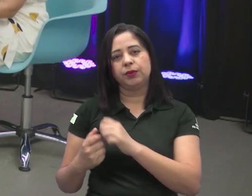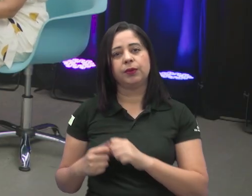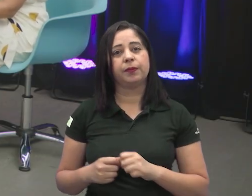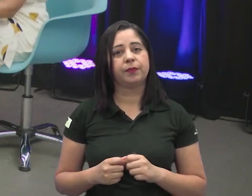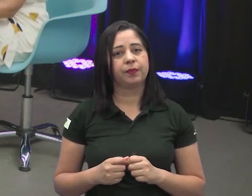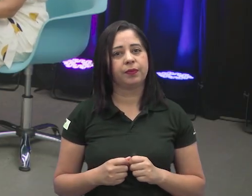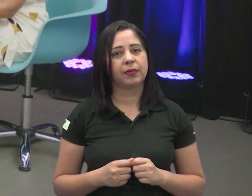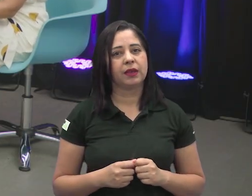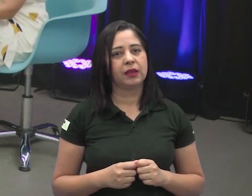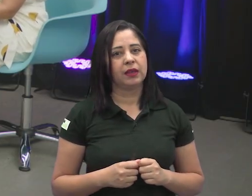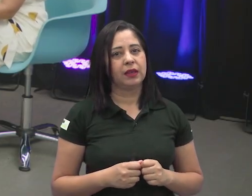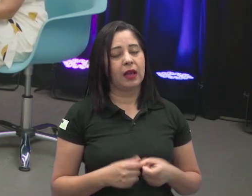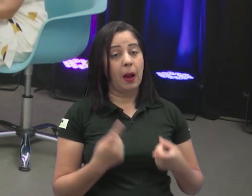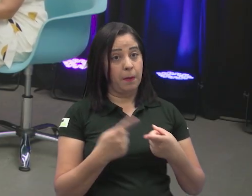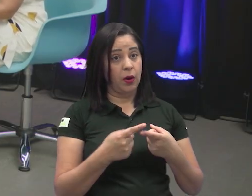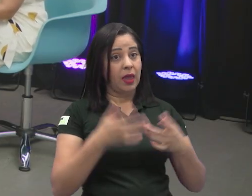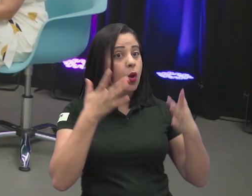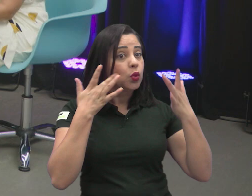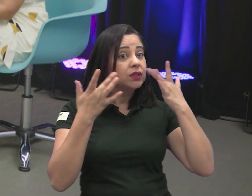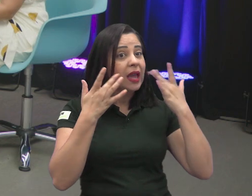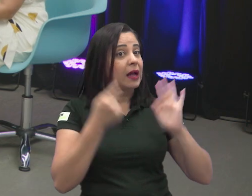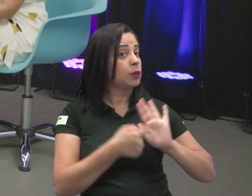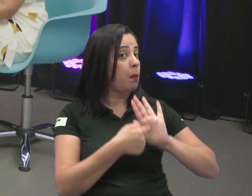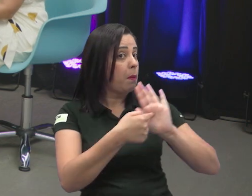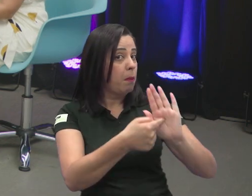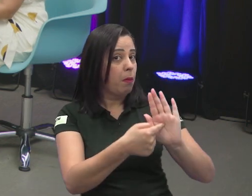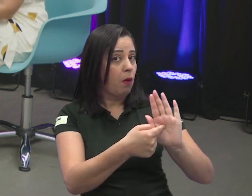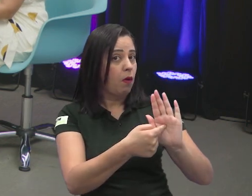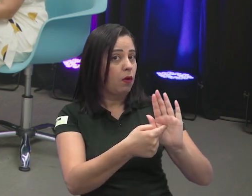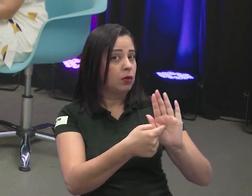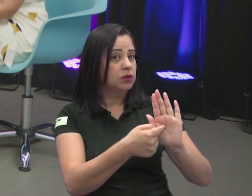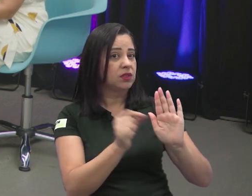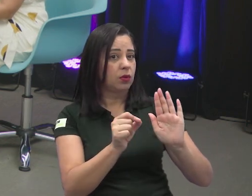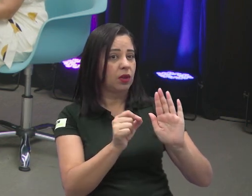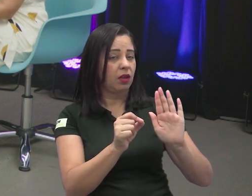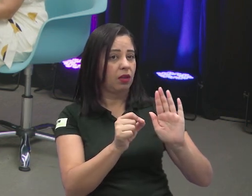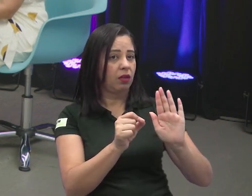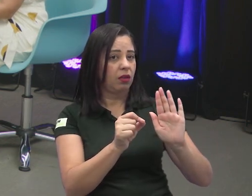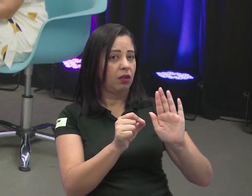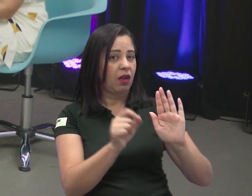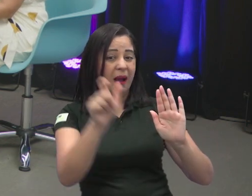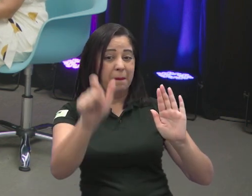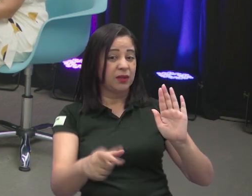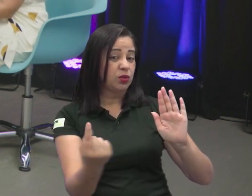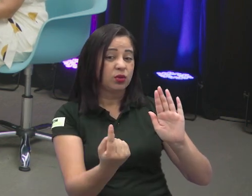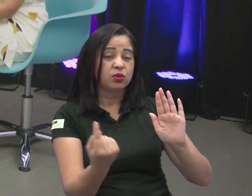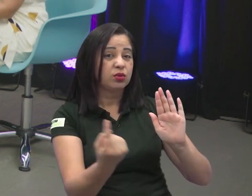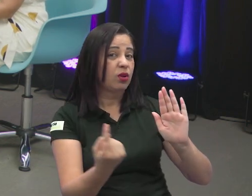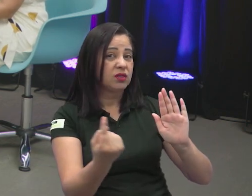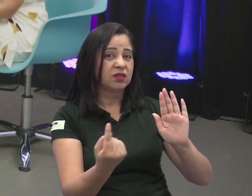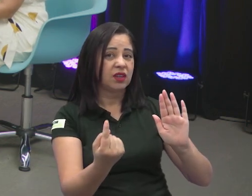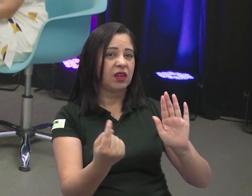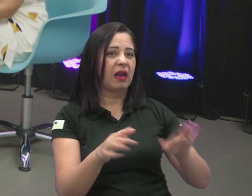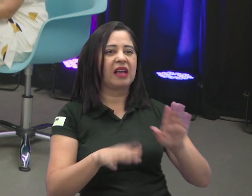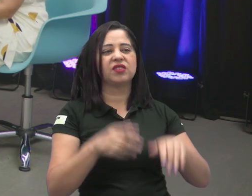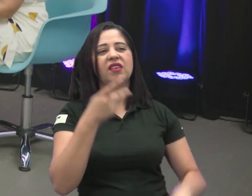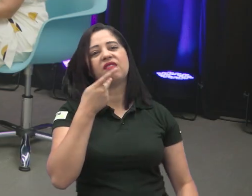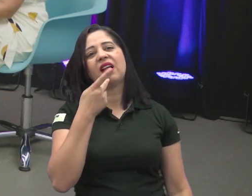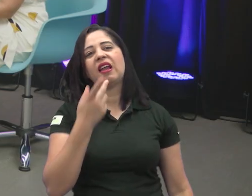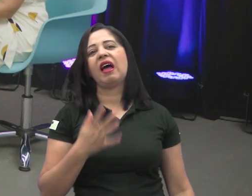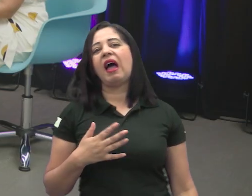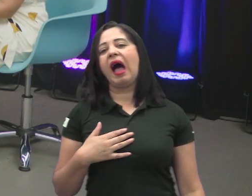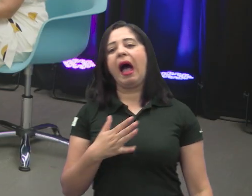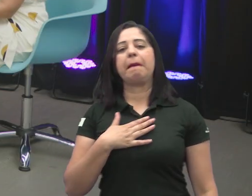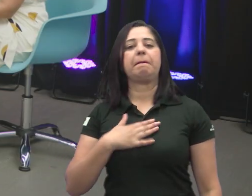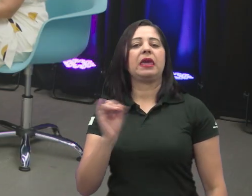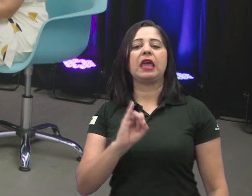Nesse momento, porque né? Então é importante. Essa peça mostra muito o que é não ter ninguém. Para quem acha assim, mas essa